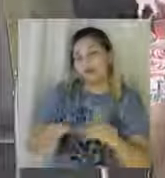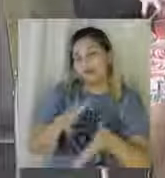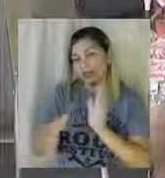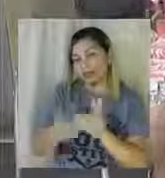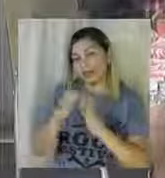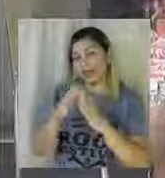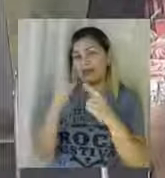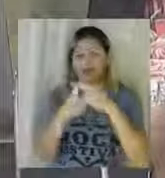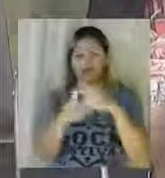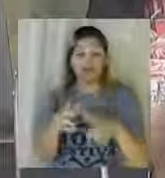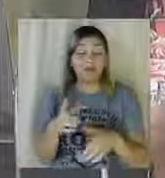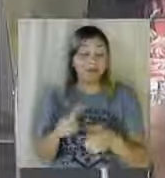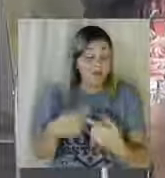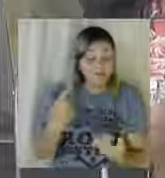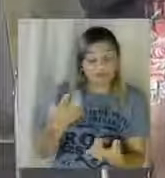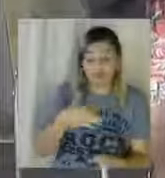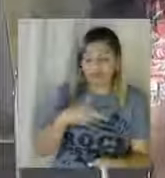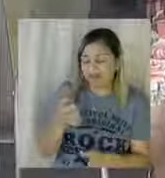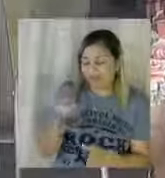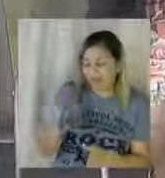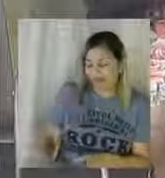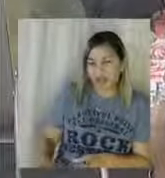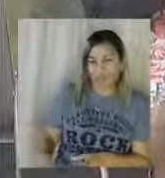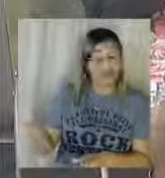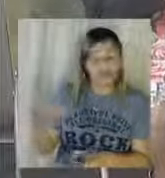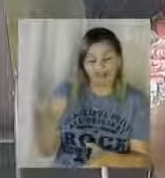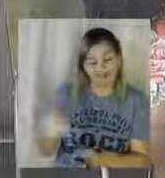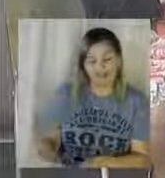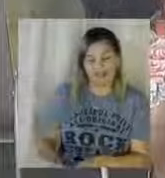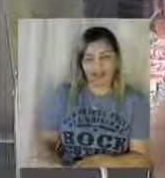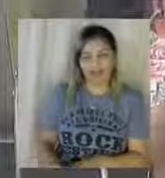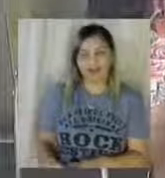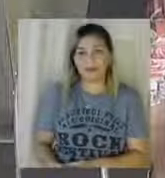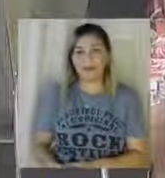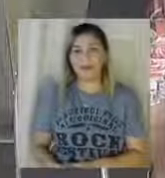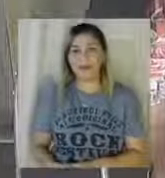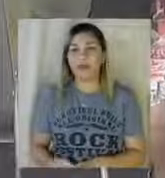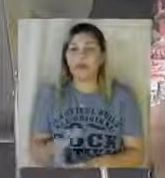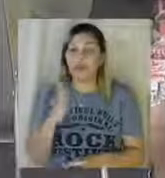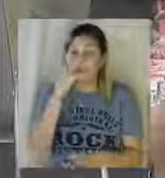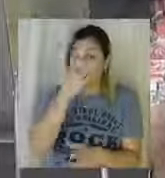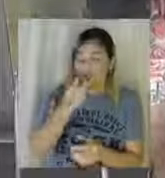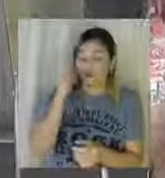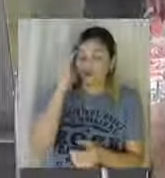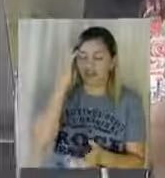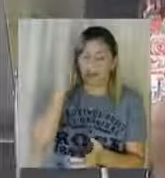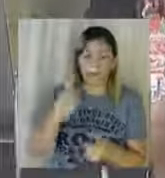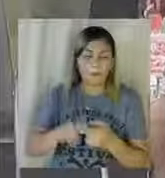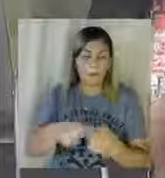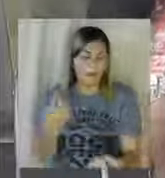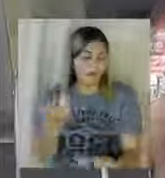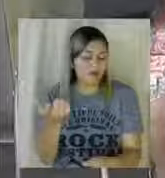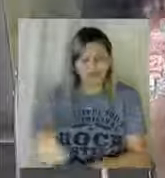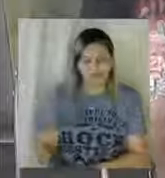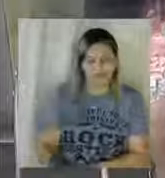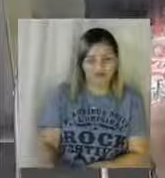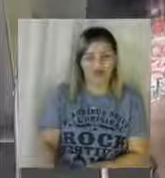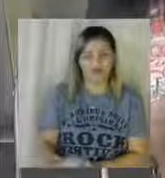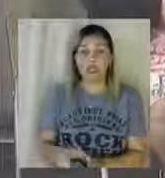eu não queria, eu achava bonito, tal, e as pessoas bem lá na